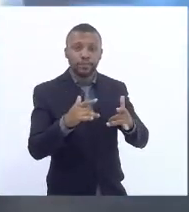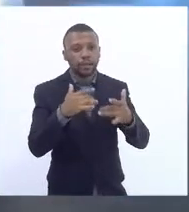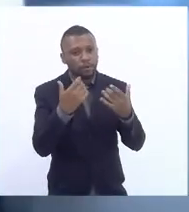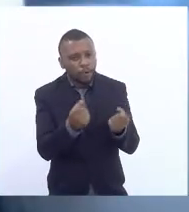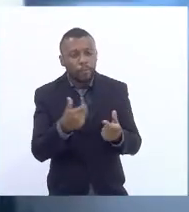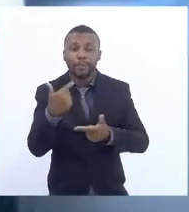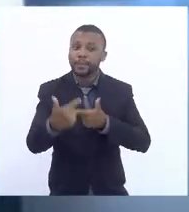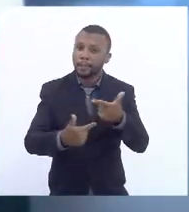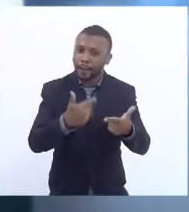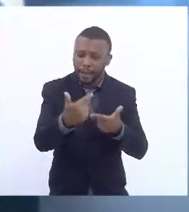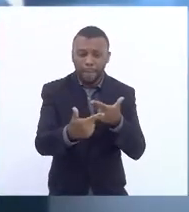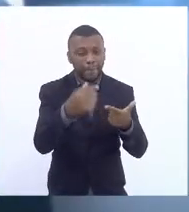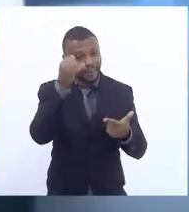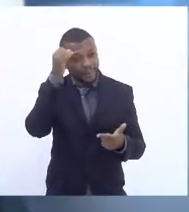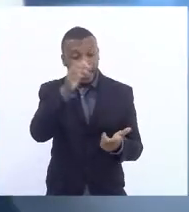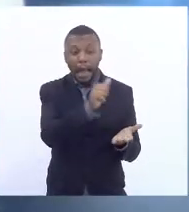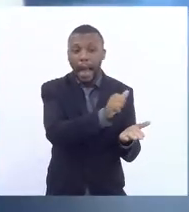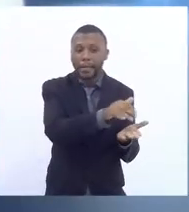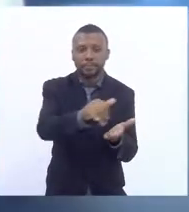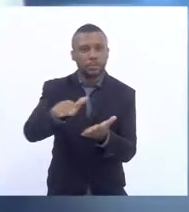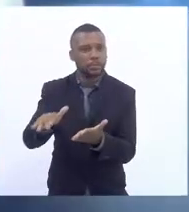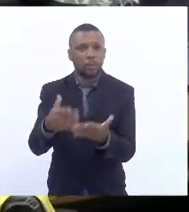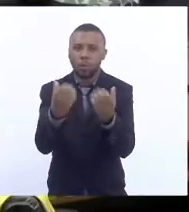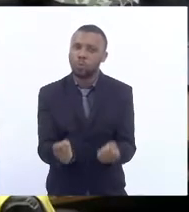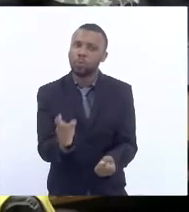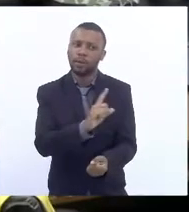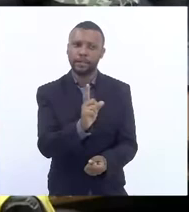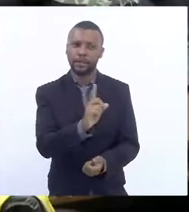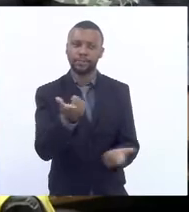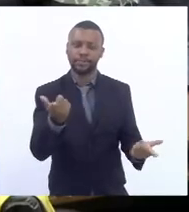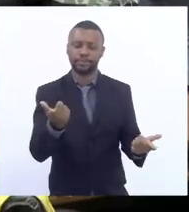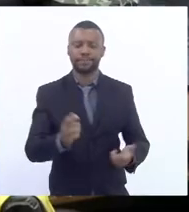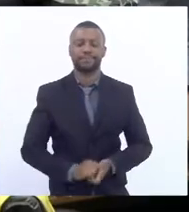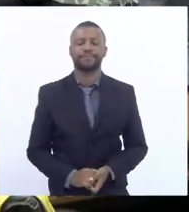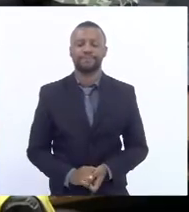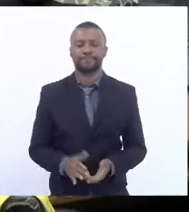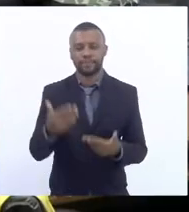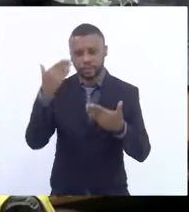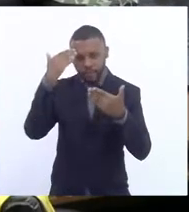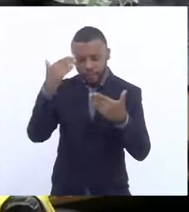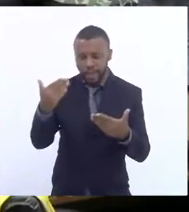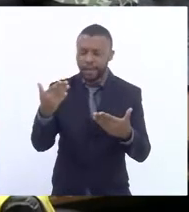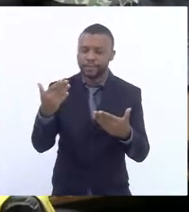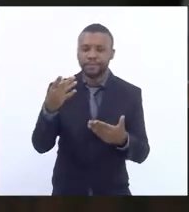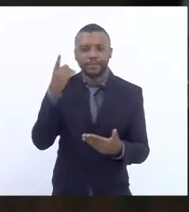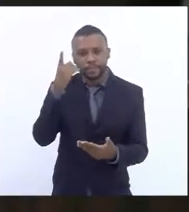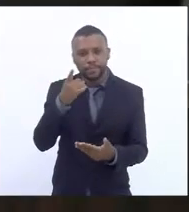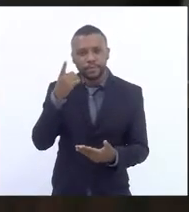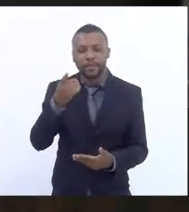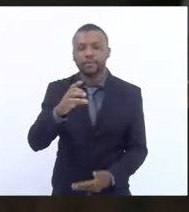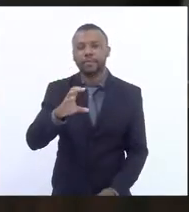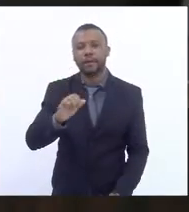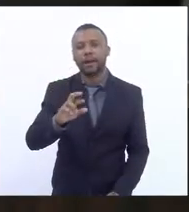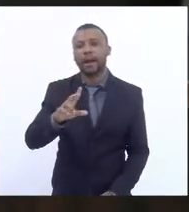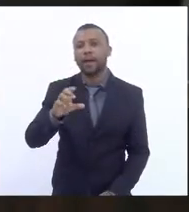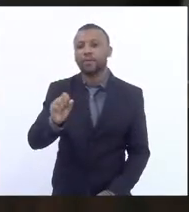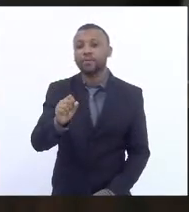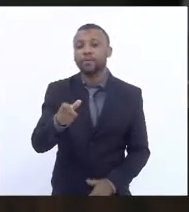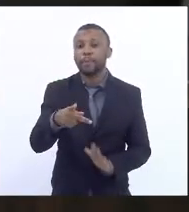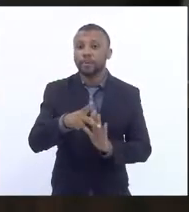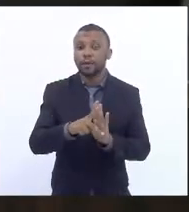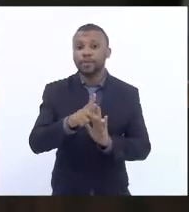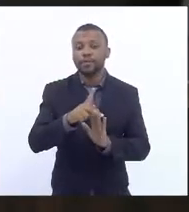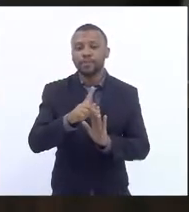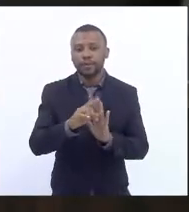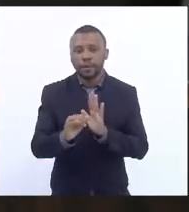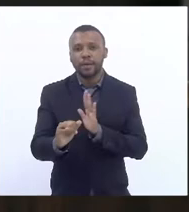As demissões são inadmissíveis. Obrigado, deputado Carlos Vick. Projeto de resolução 510-21, autoria